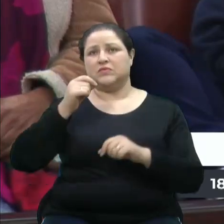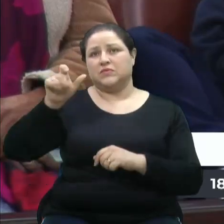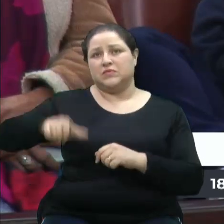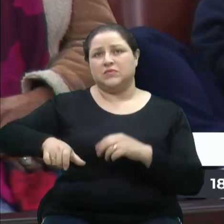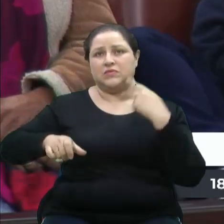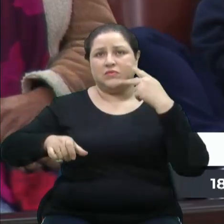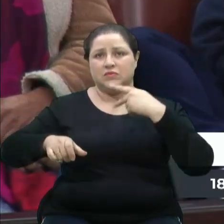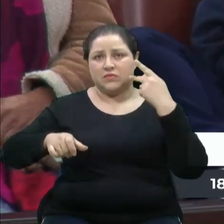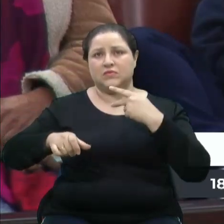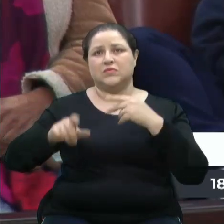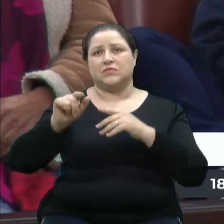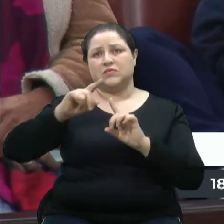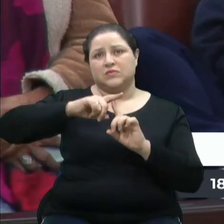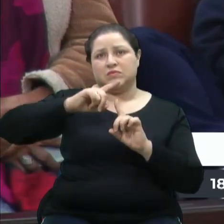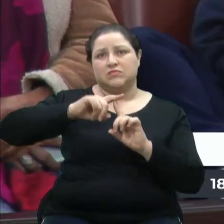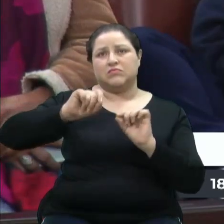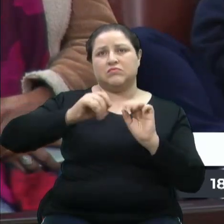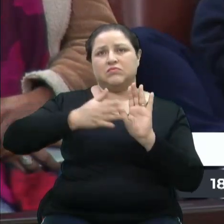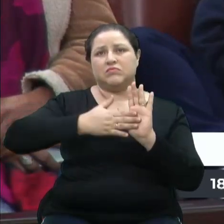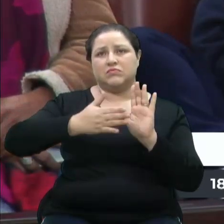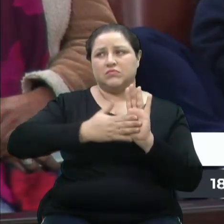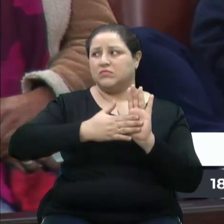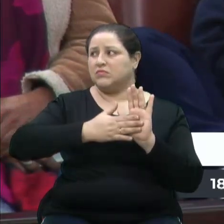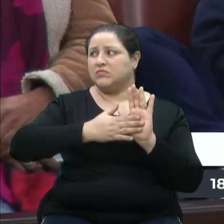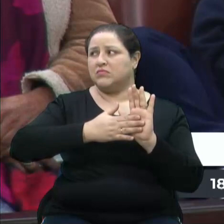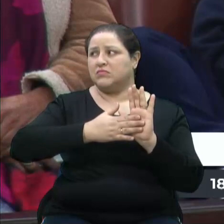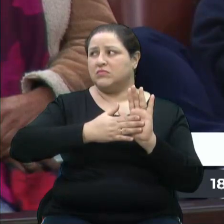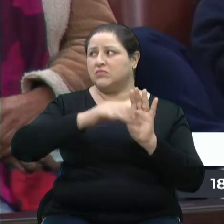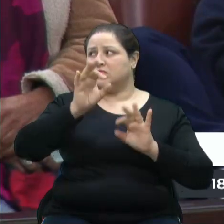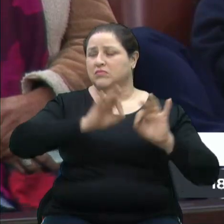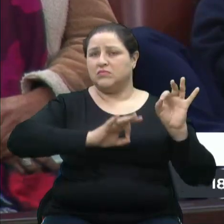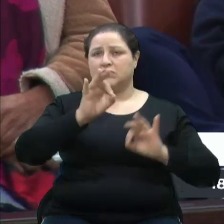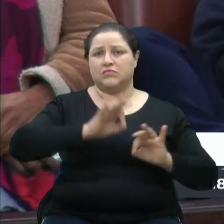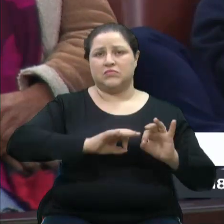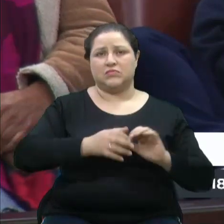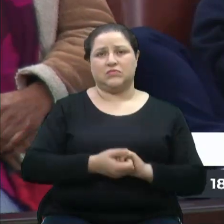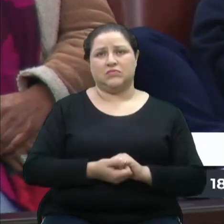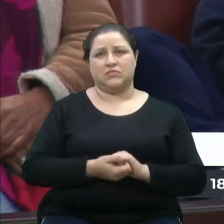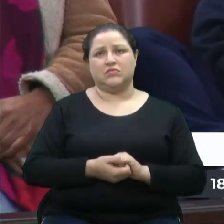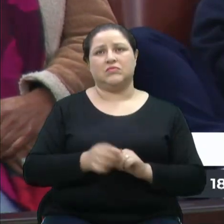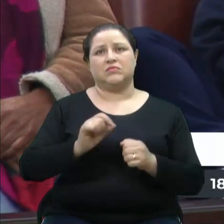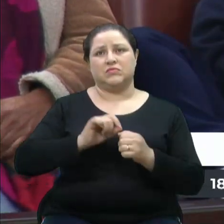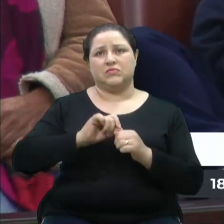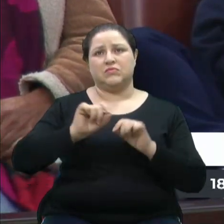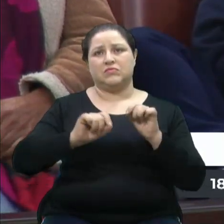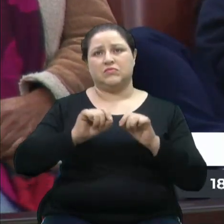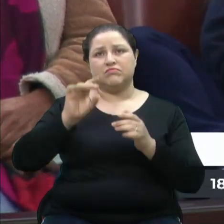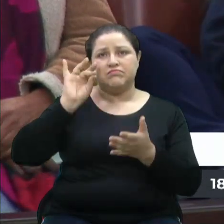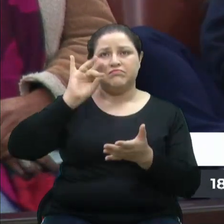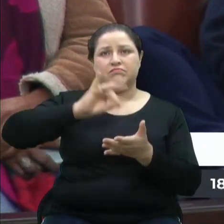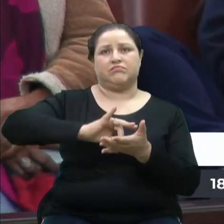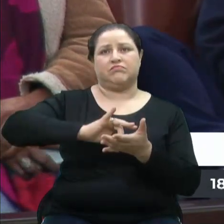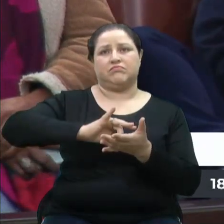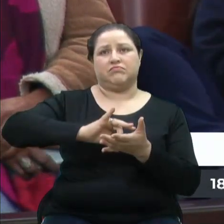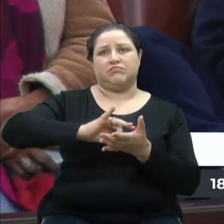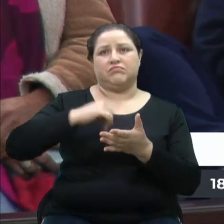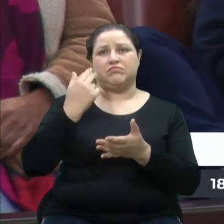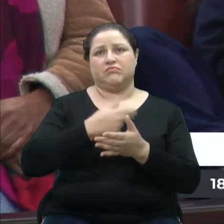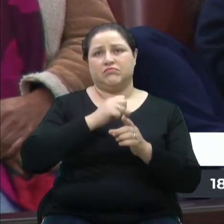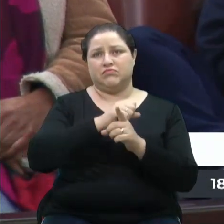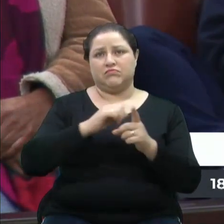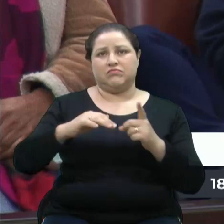Vereador e são tipos de propostas de projetos que fazem de fato com que